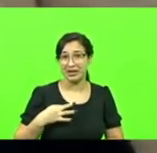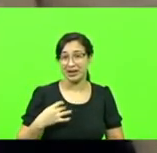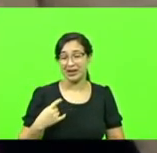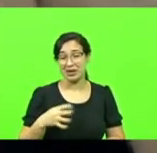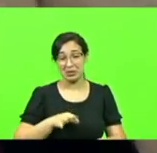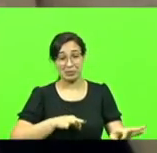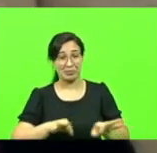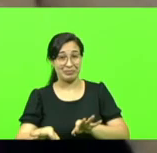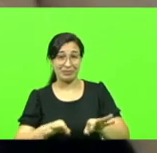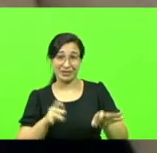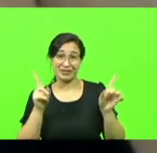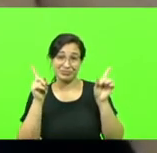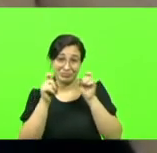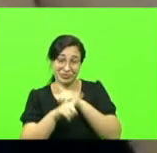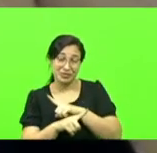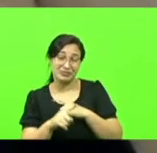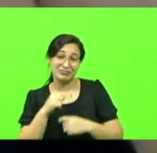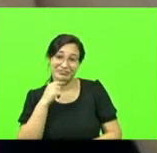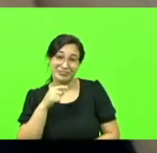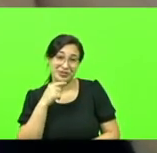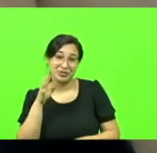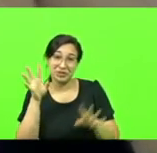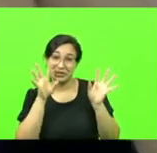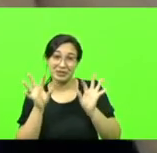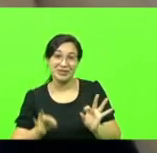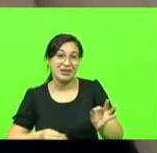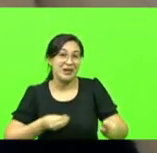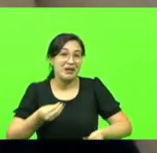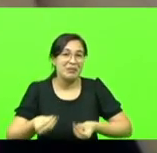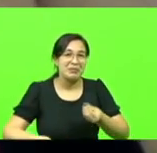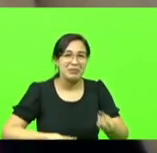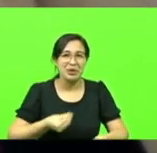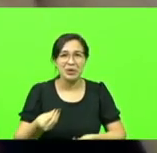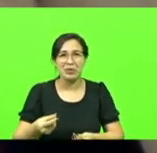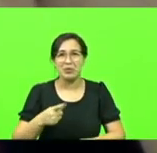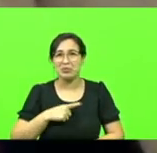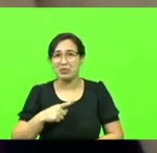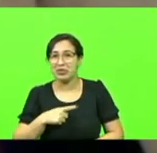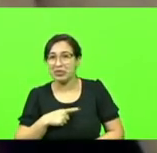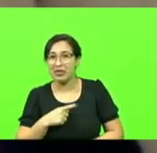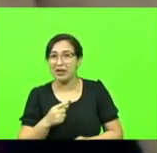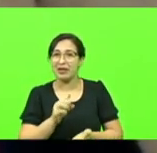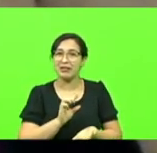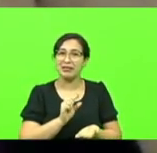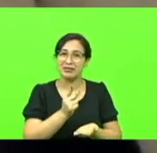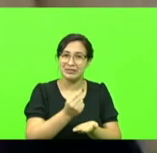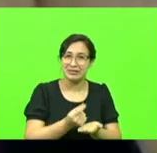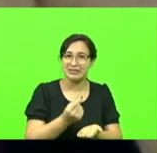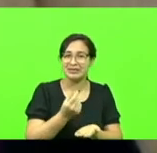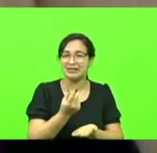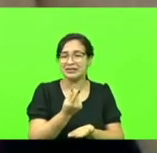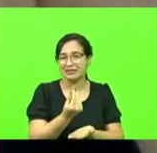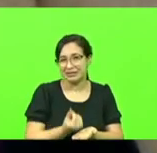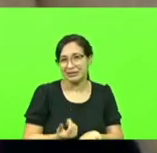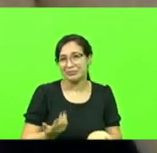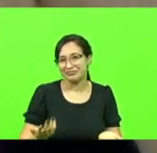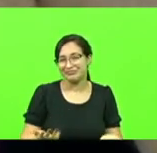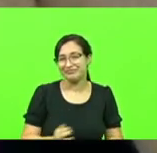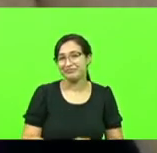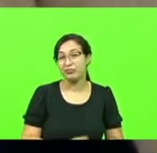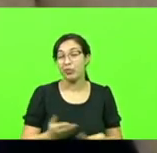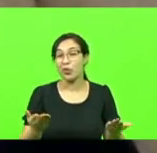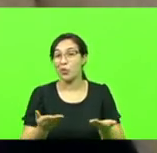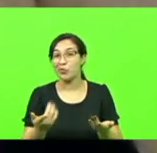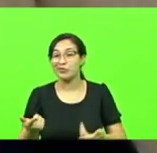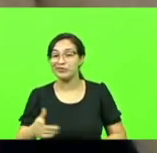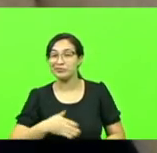muita coisa, porque a gente nunca sabe como que vai ter de dinheiro. Hoje eu tive uma surpresa maravilhosa, que eu